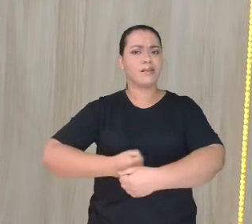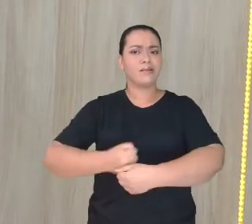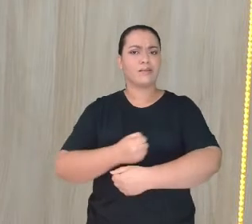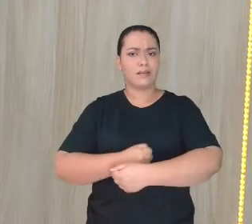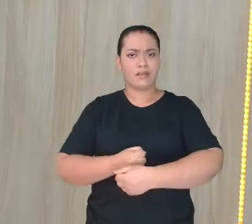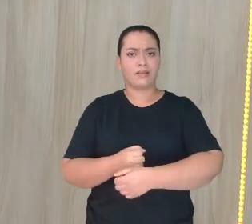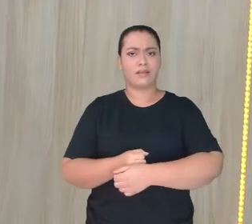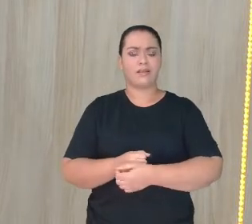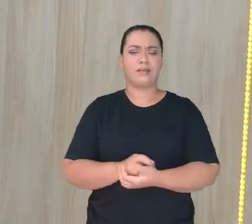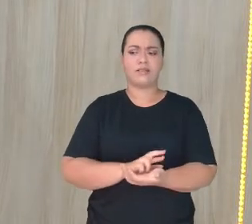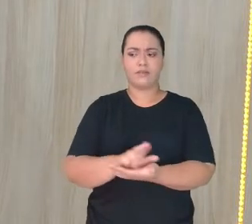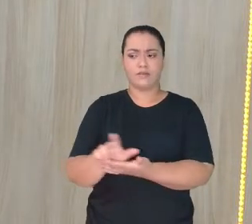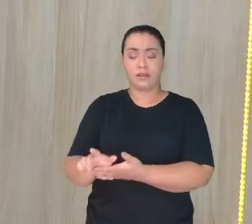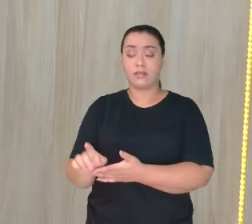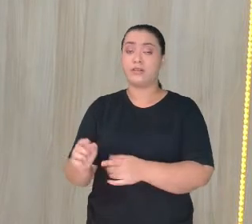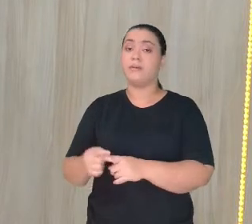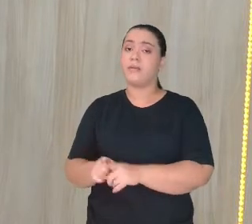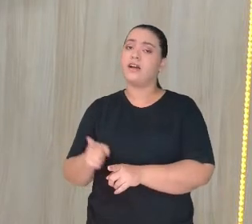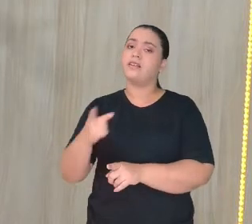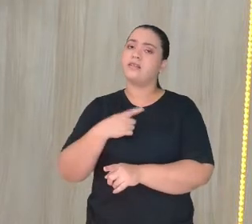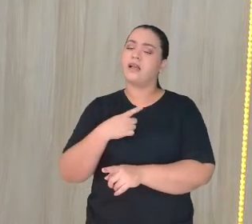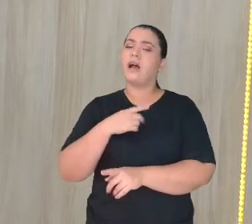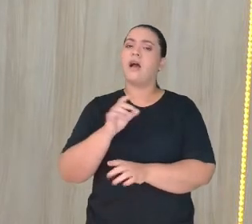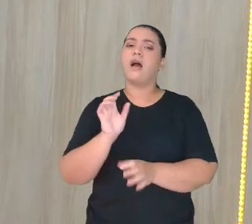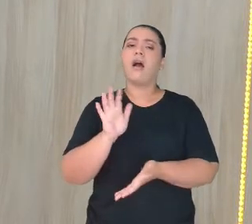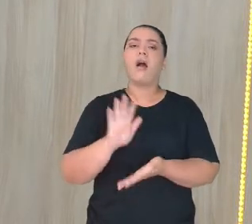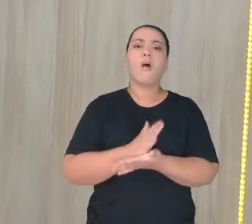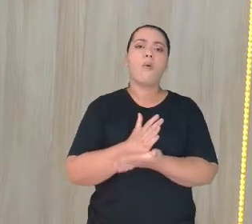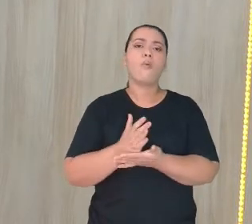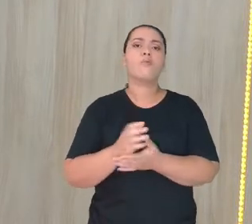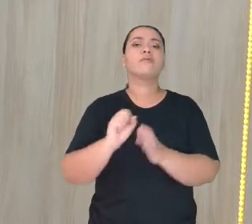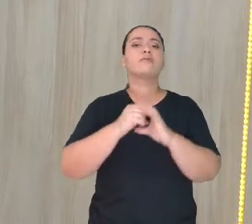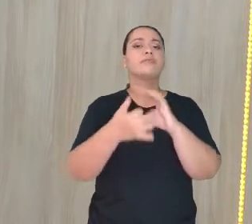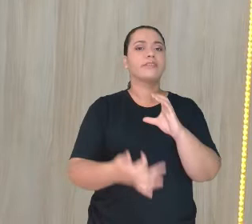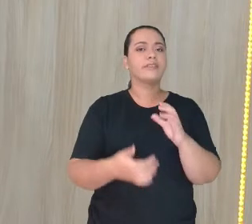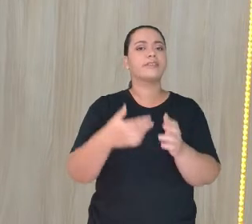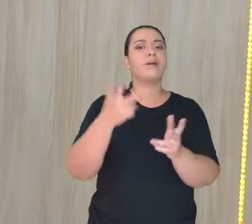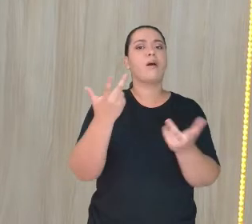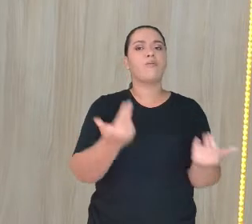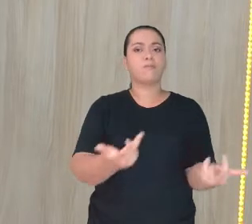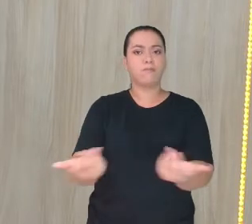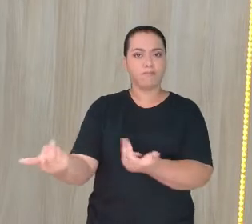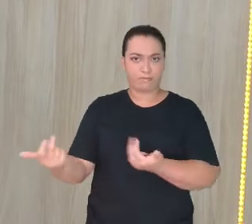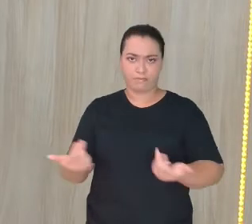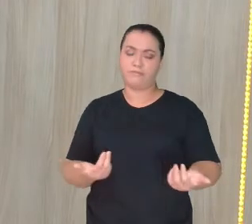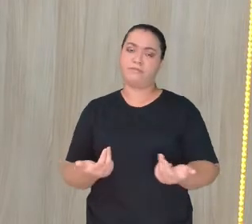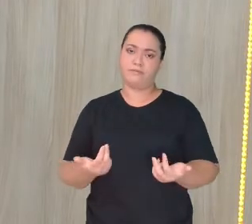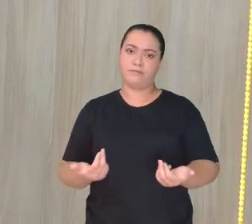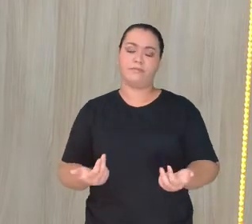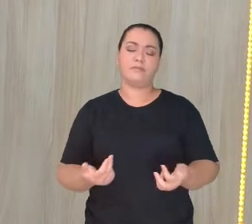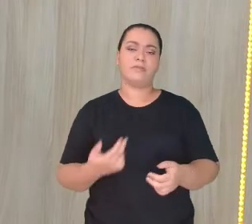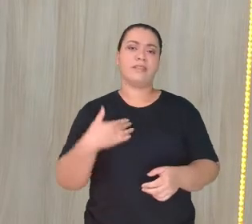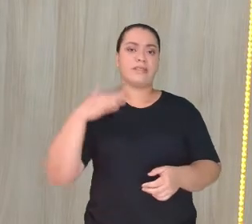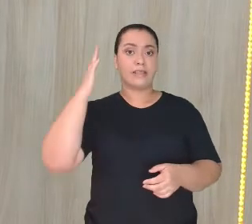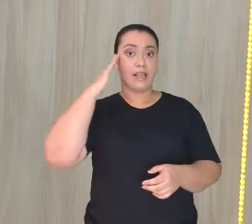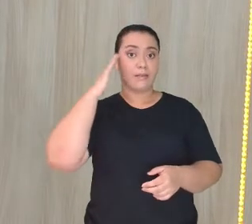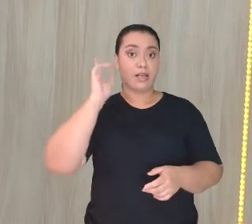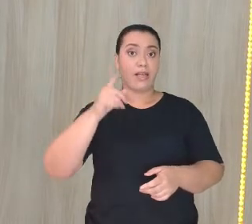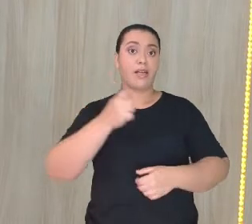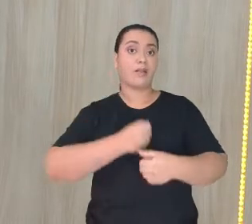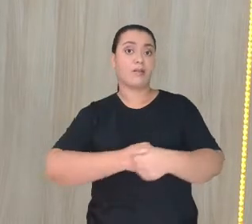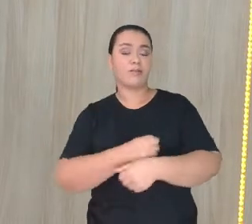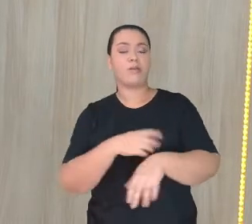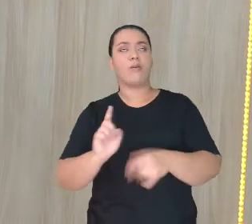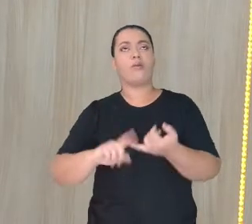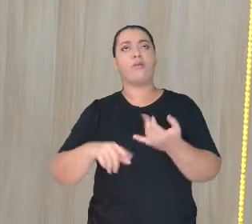sua estrutura. E essa semelhança que faz com que a gente consiga dizer que aquilo ali é uma receita de bolo, ou que um conto é